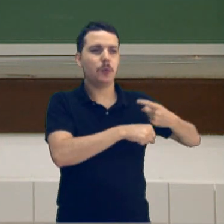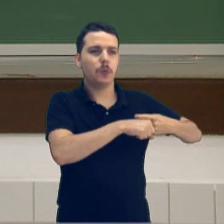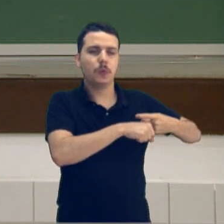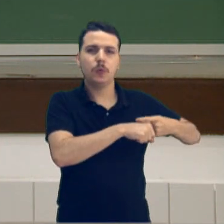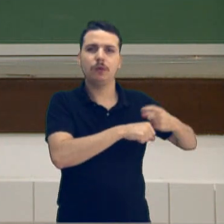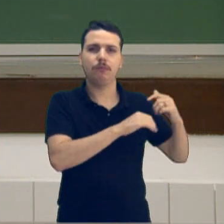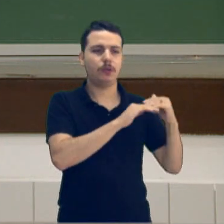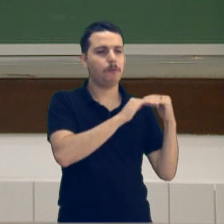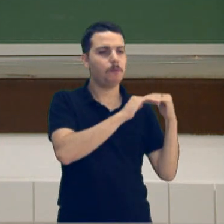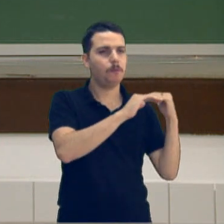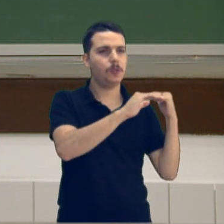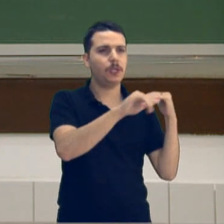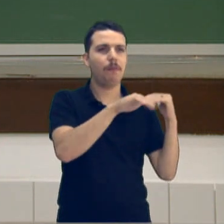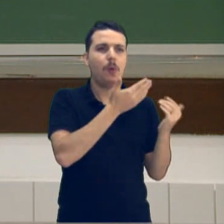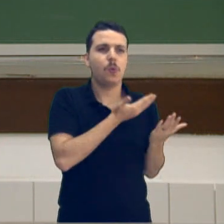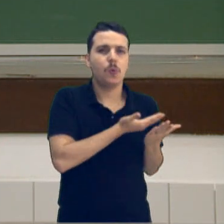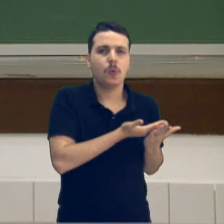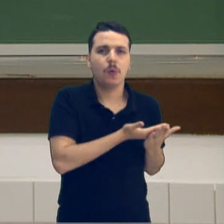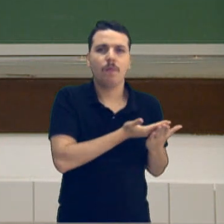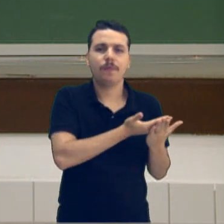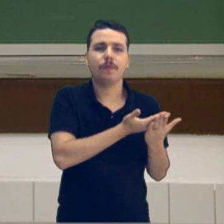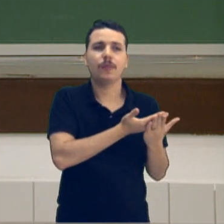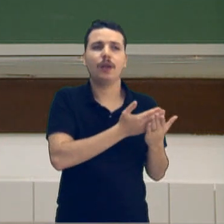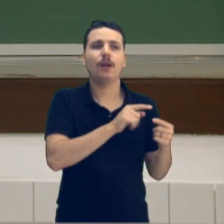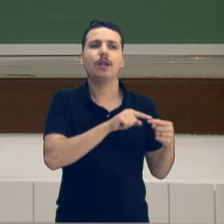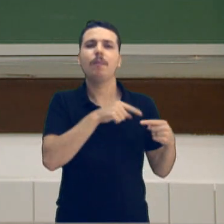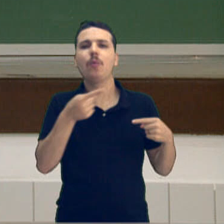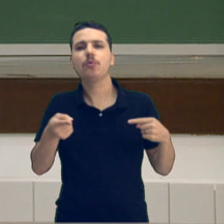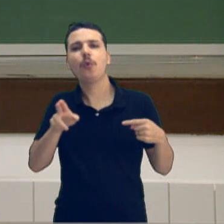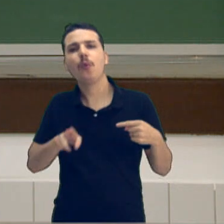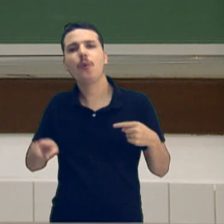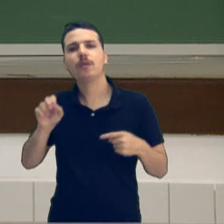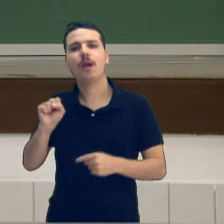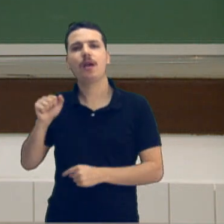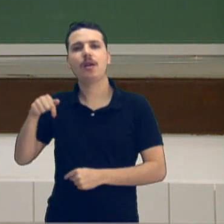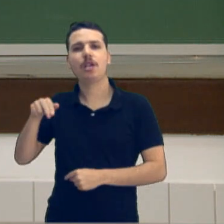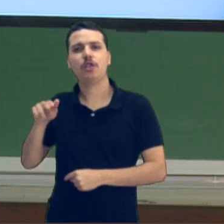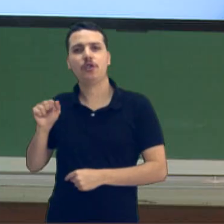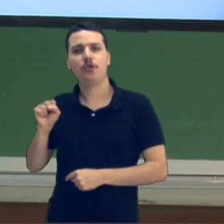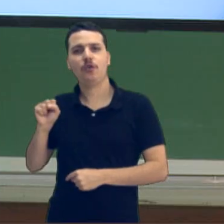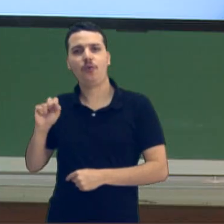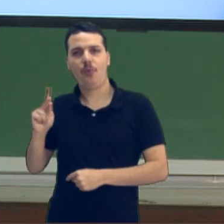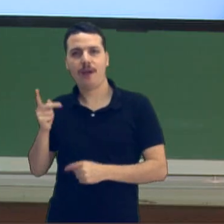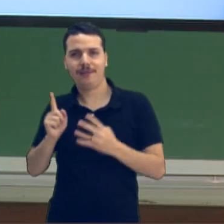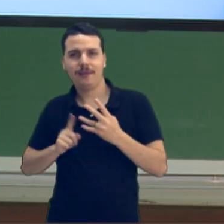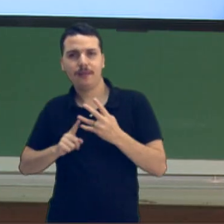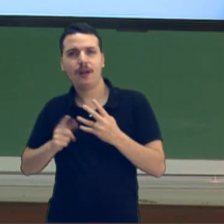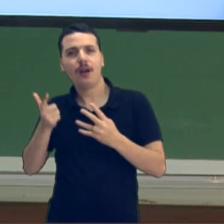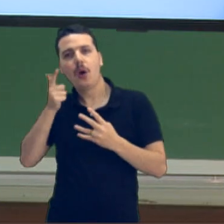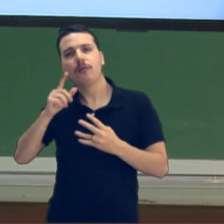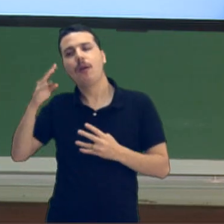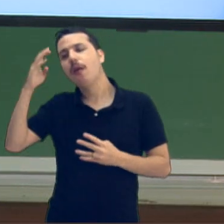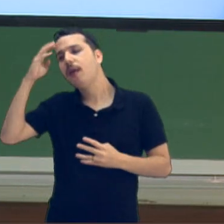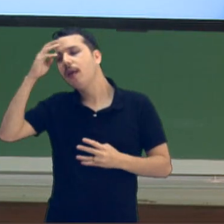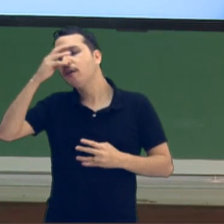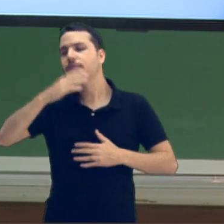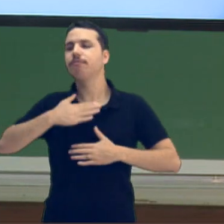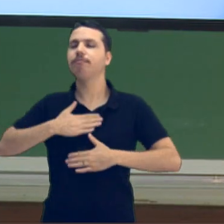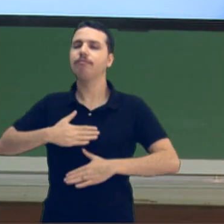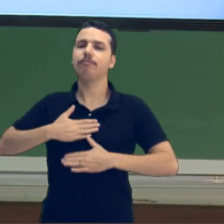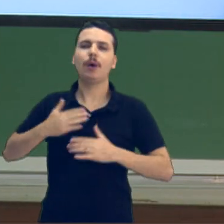rígido, mais de estudo, talvez, e aí usam essa modalidade do squash para descontrair, como hobby,